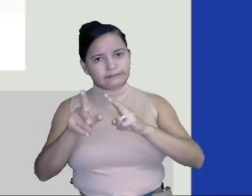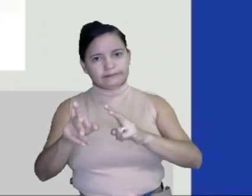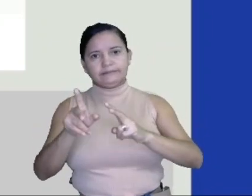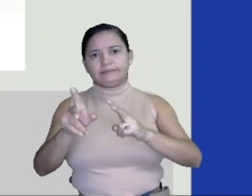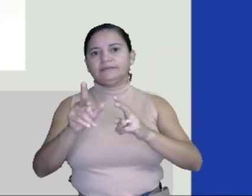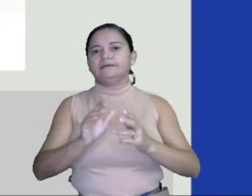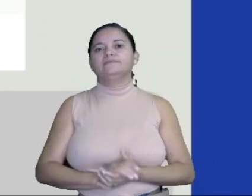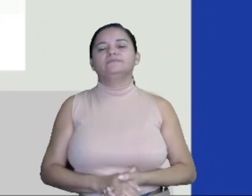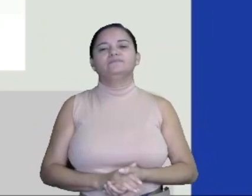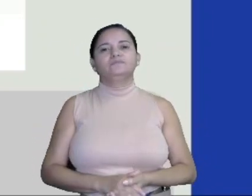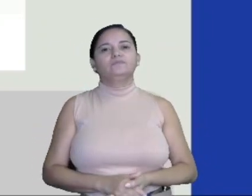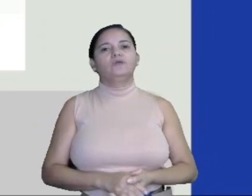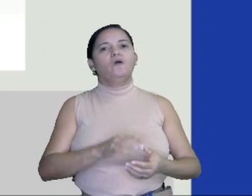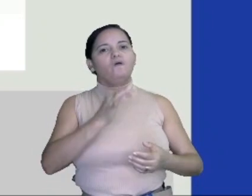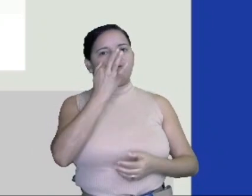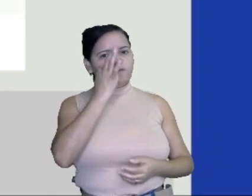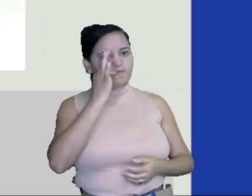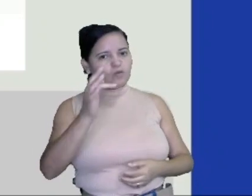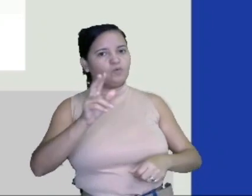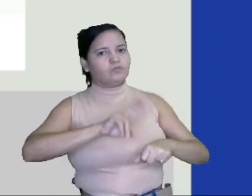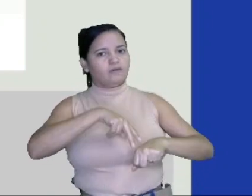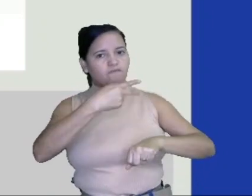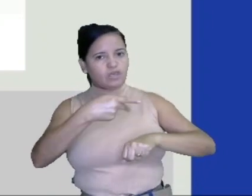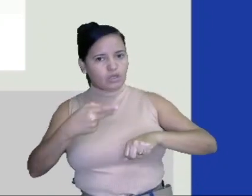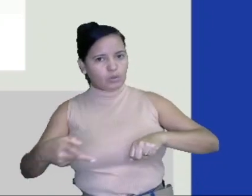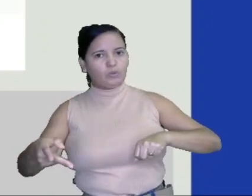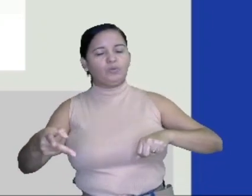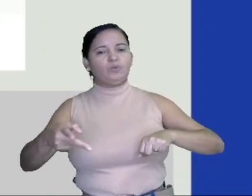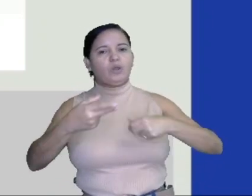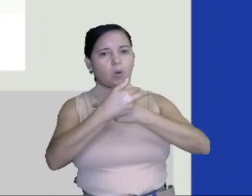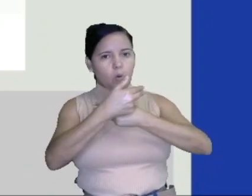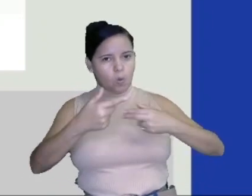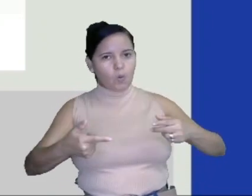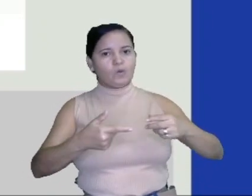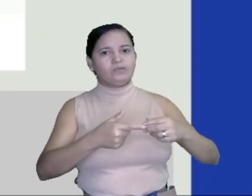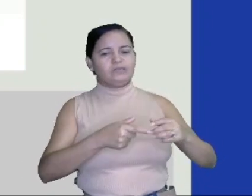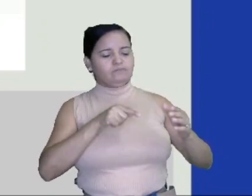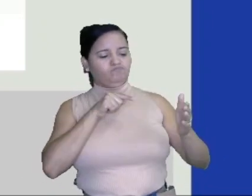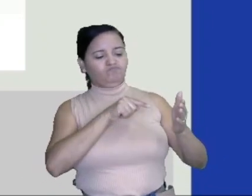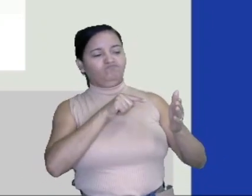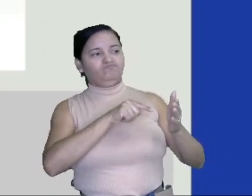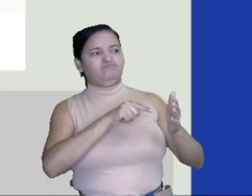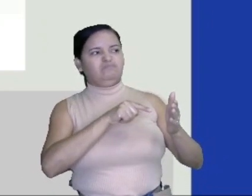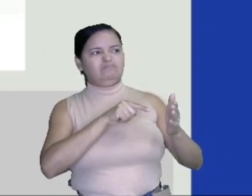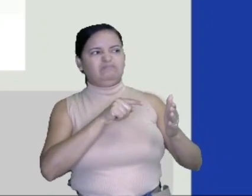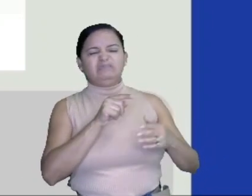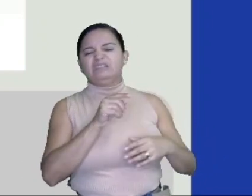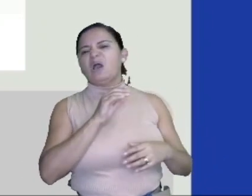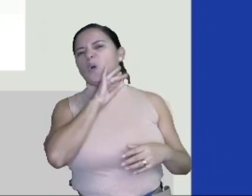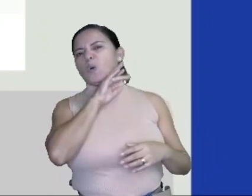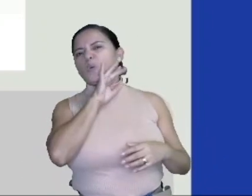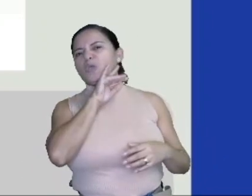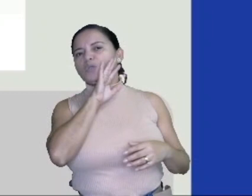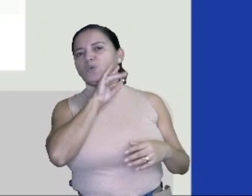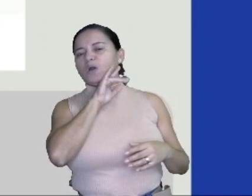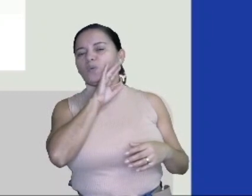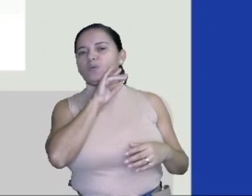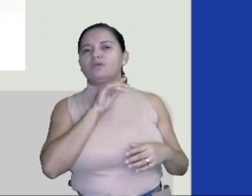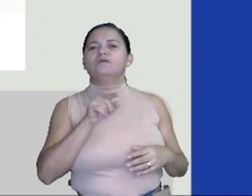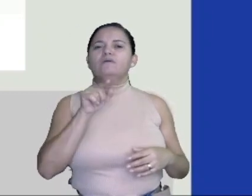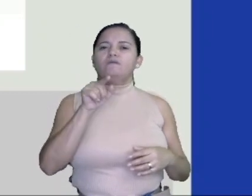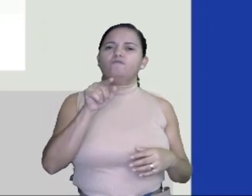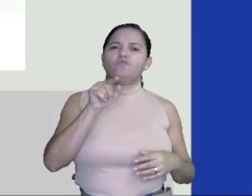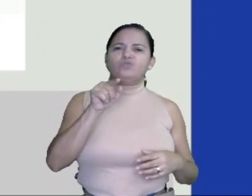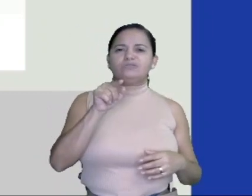partes estragadas e machucadas das frutas, legumes e verduras. Então, se tem alguma partezinha ali que está estragada, está